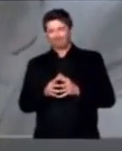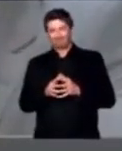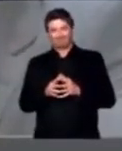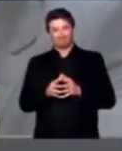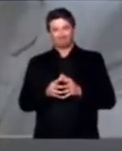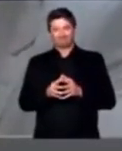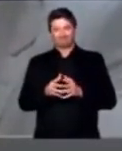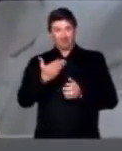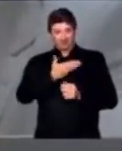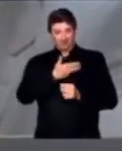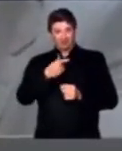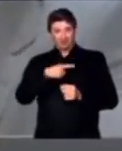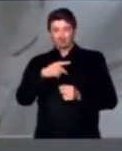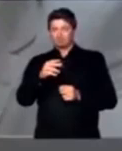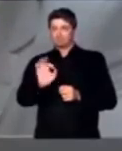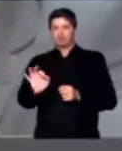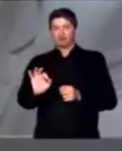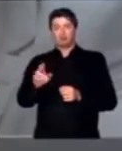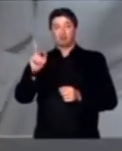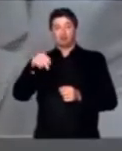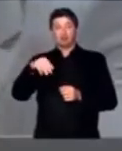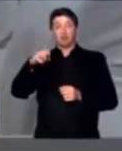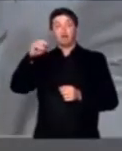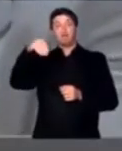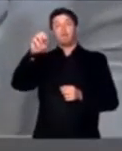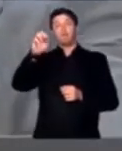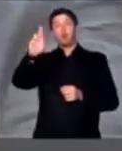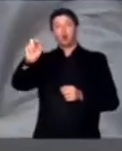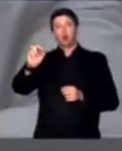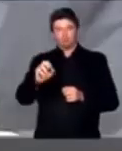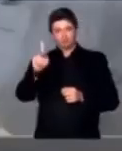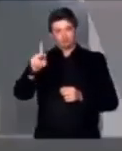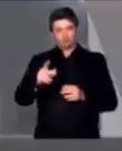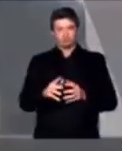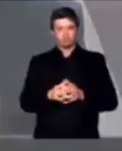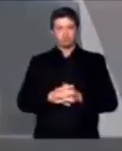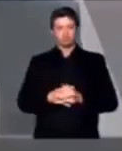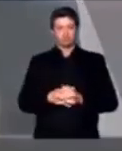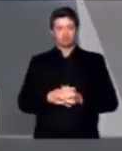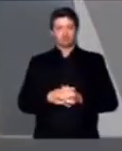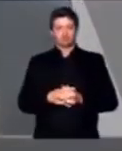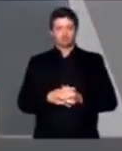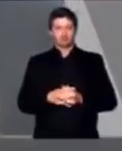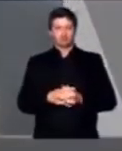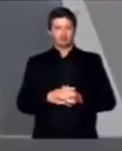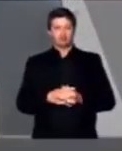vai dar amizade, vai dar no muro. Obrigado, senhor presidente. Passo a